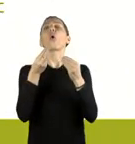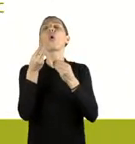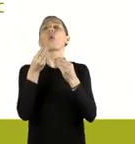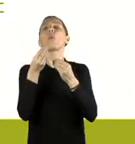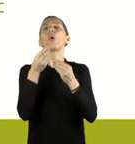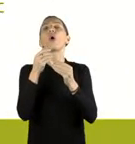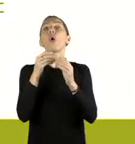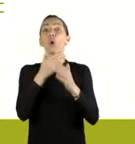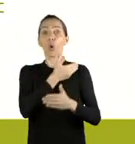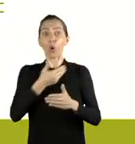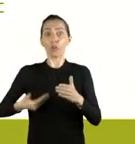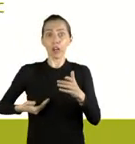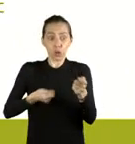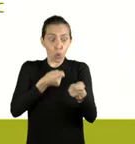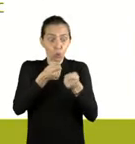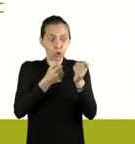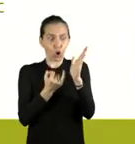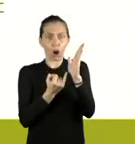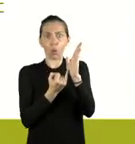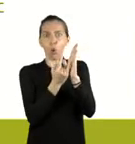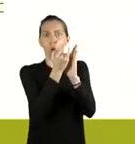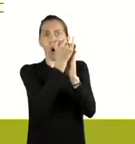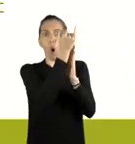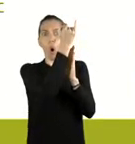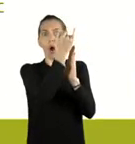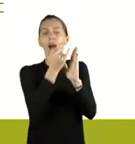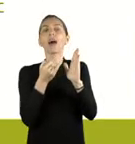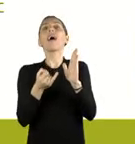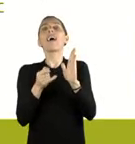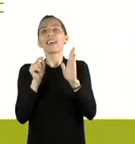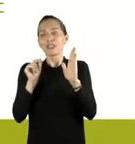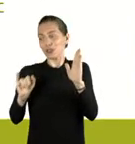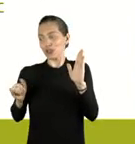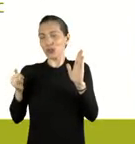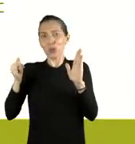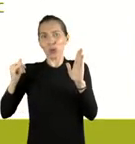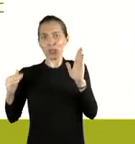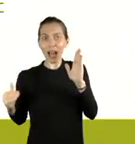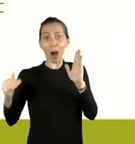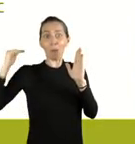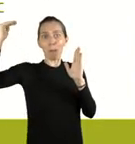o consumo? Acabei de falar para vocês, aumentando juros. Então,